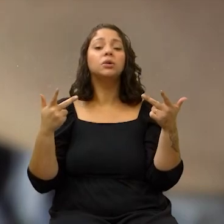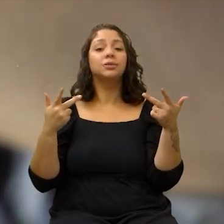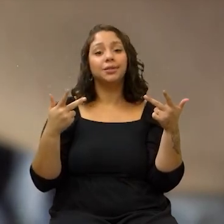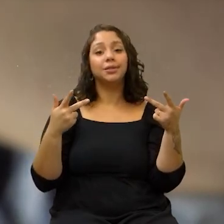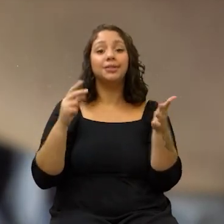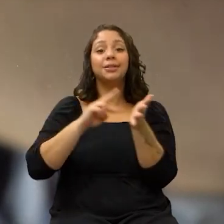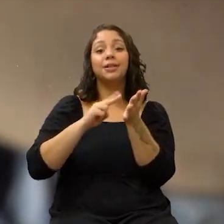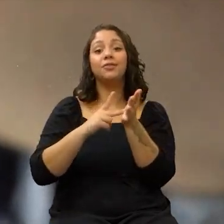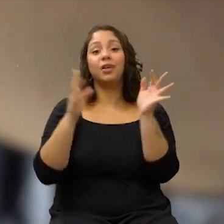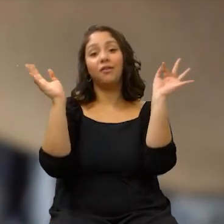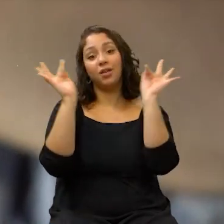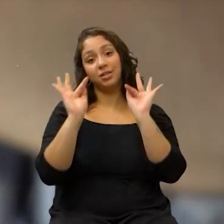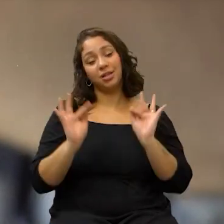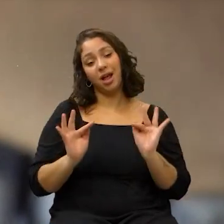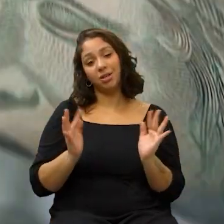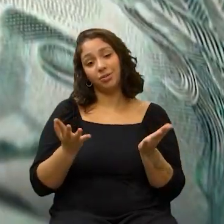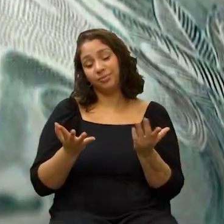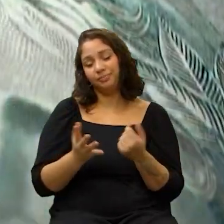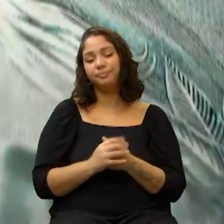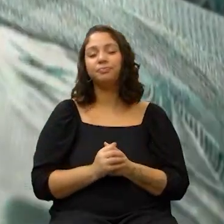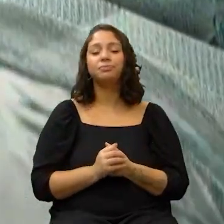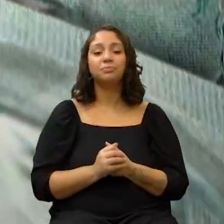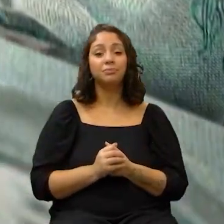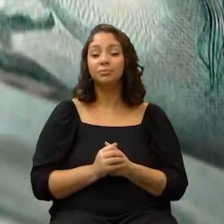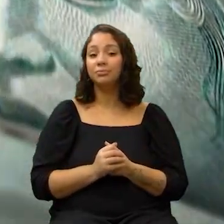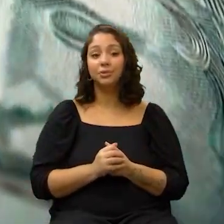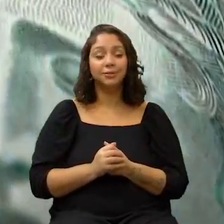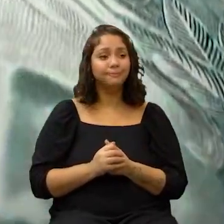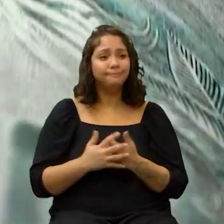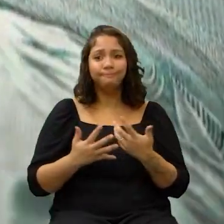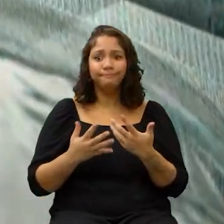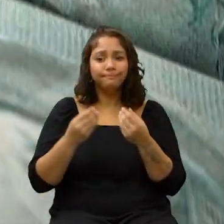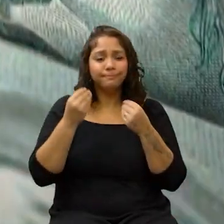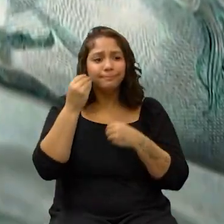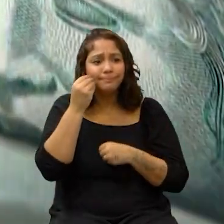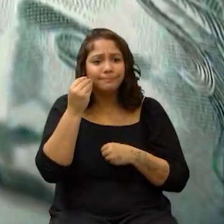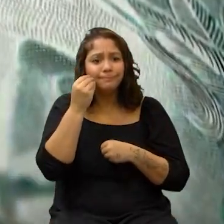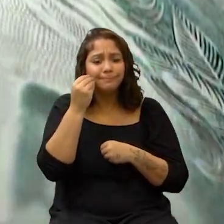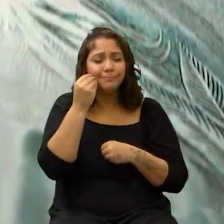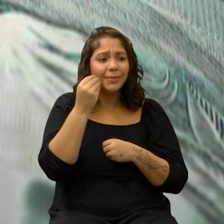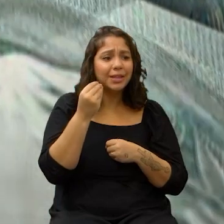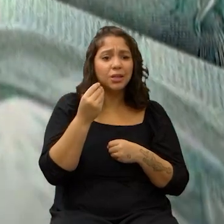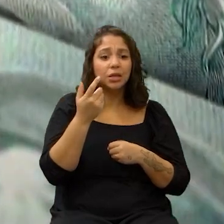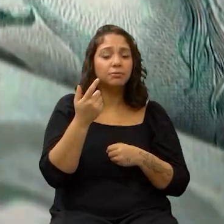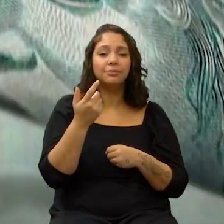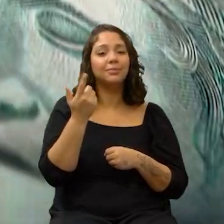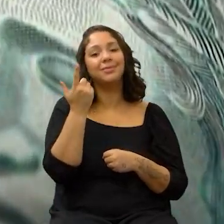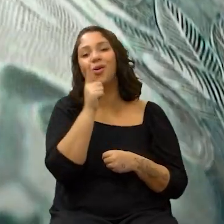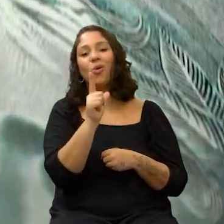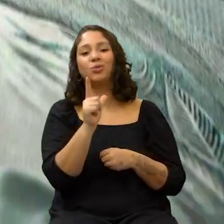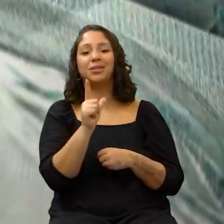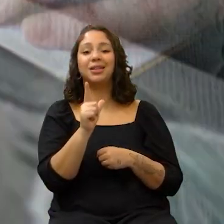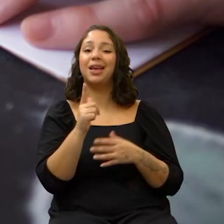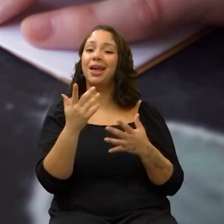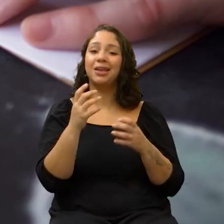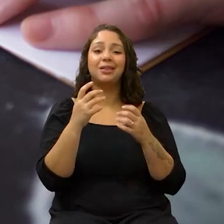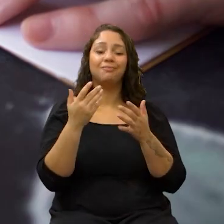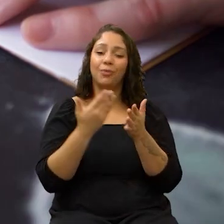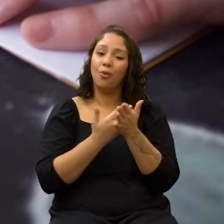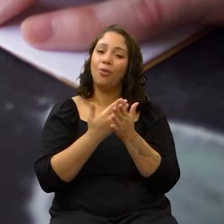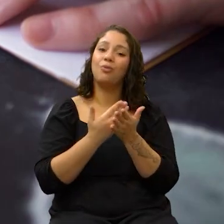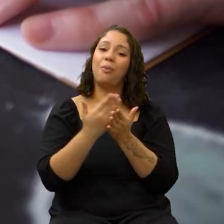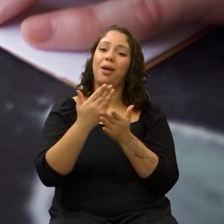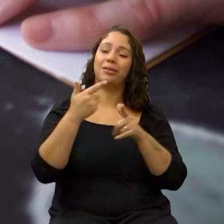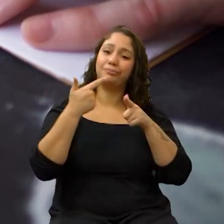uma noção de felicidade. E aí, quando ela não consegue isso, ela entra na ciranda financeira, porque ela pega o empréstimo